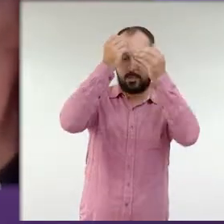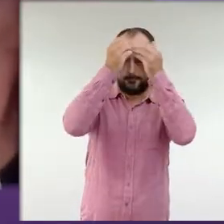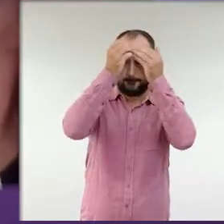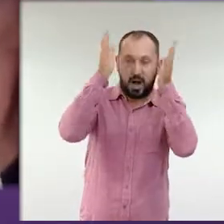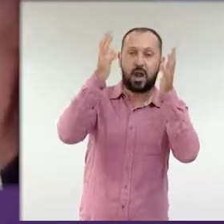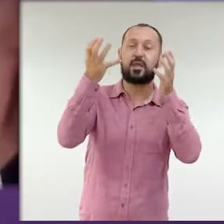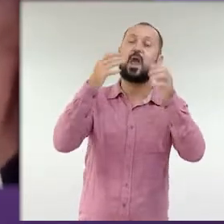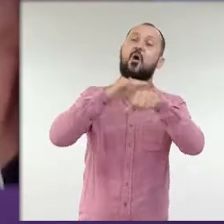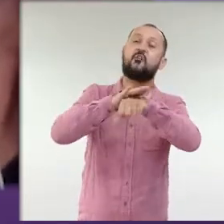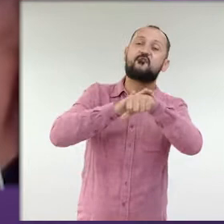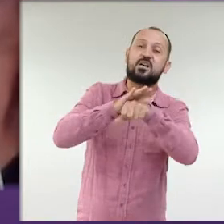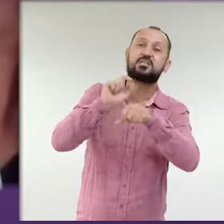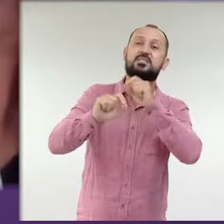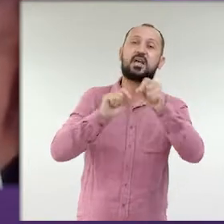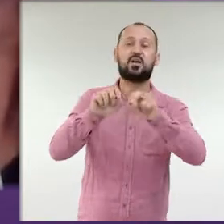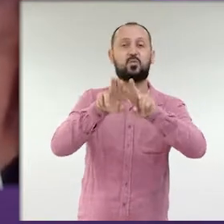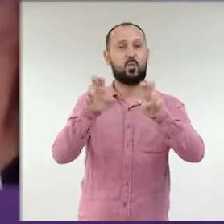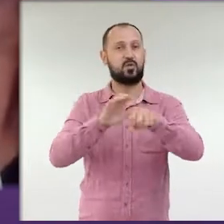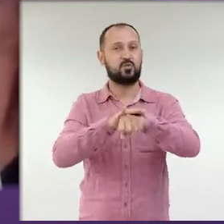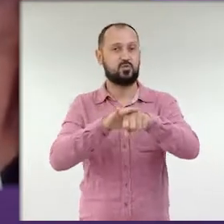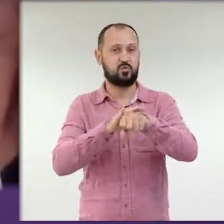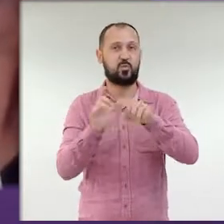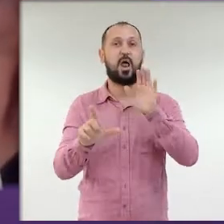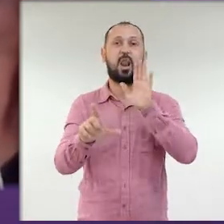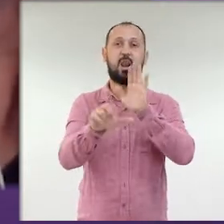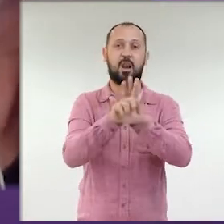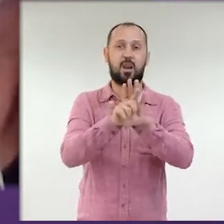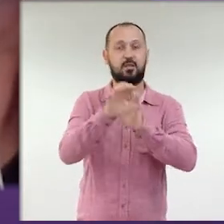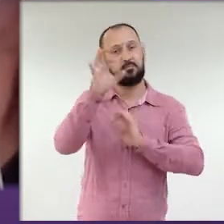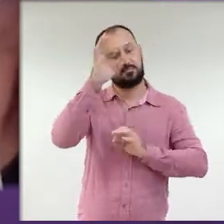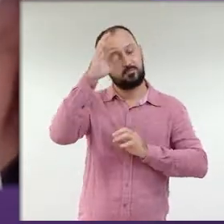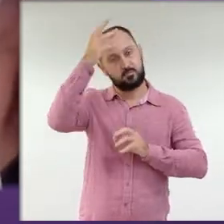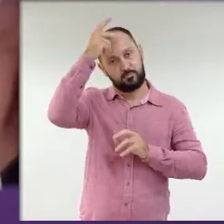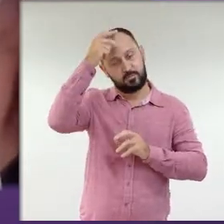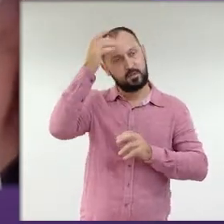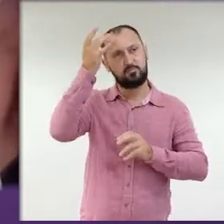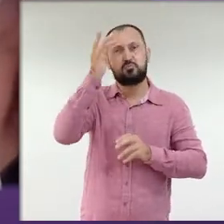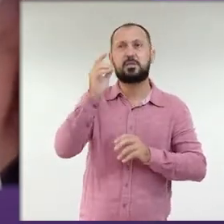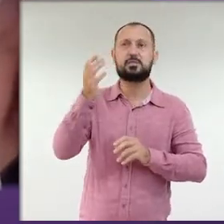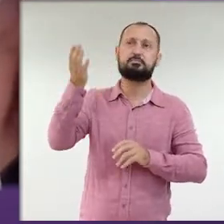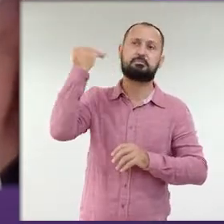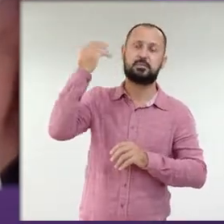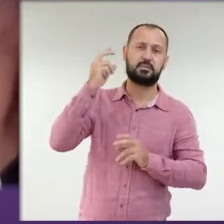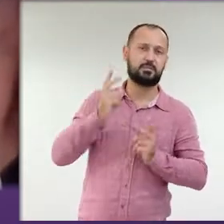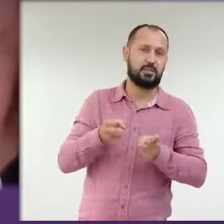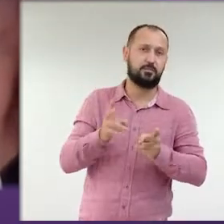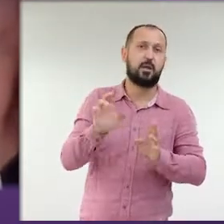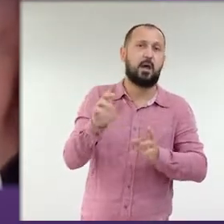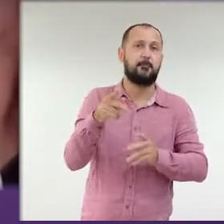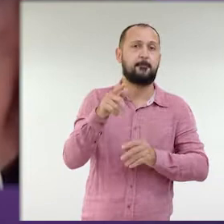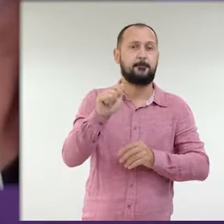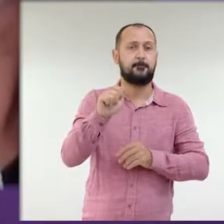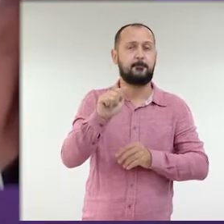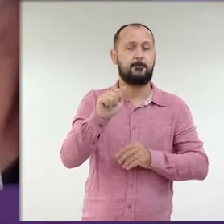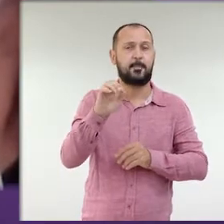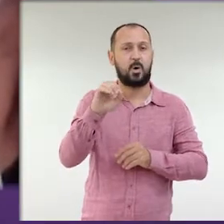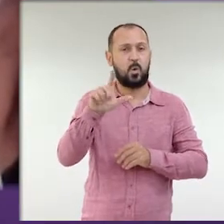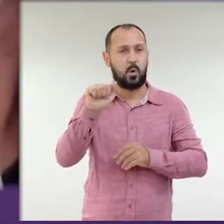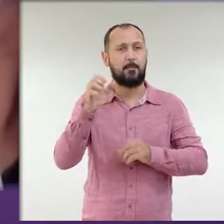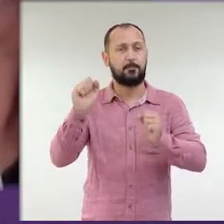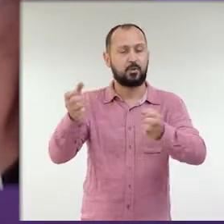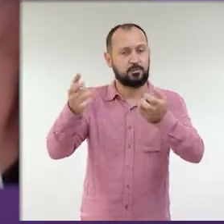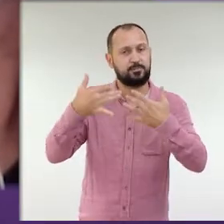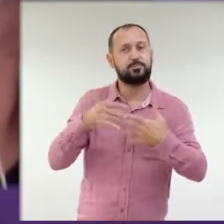para falar sobre isso, para abordar a Lei Maria da Penha. Eu não sei se sempre foi assim, se a Paola pode deixar uma